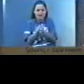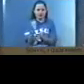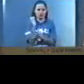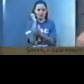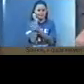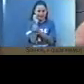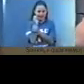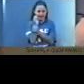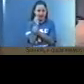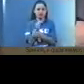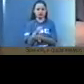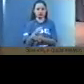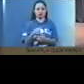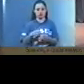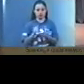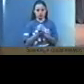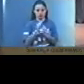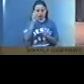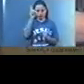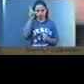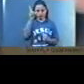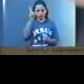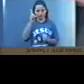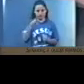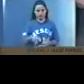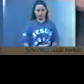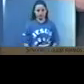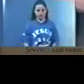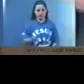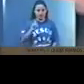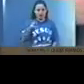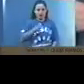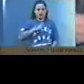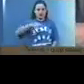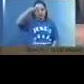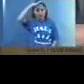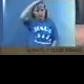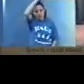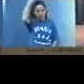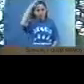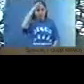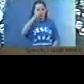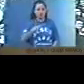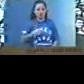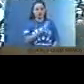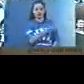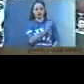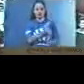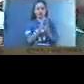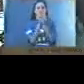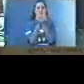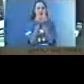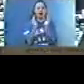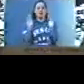No Novo Testamento, a graça chama-se Espírito Santo. É a abertura do seu coração para Deus.